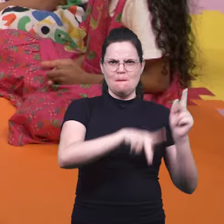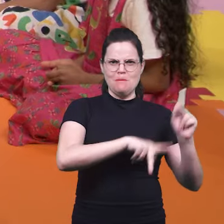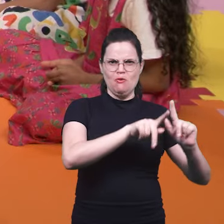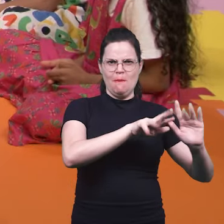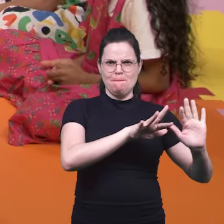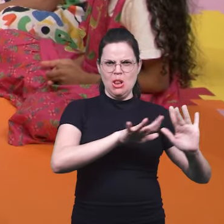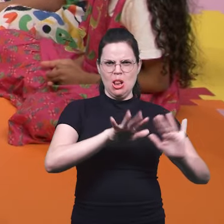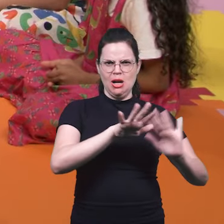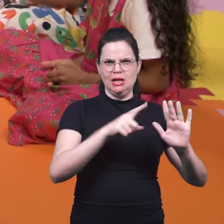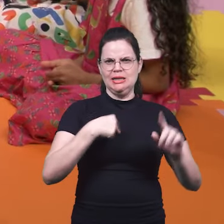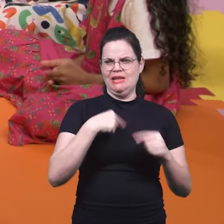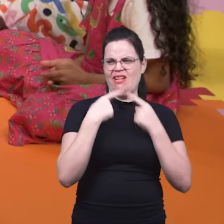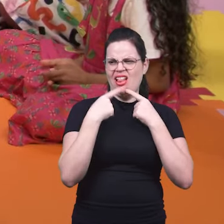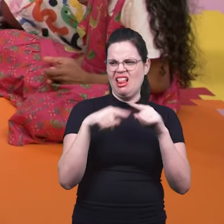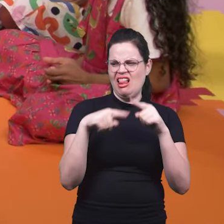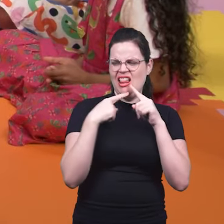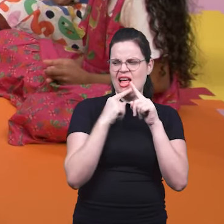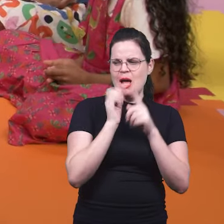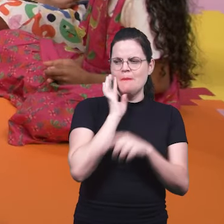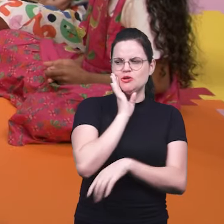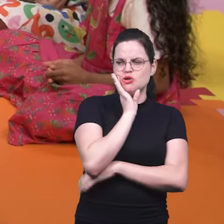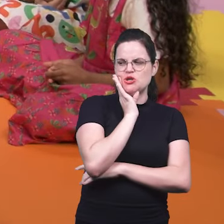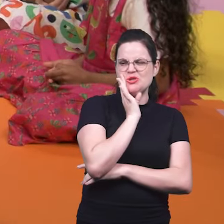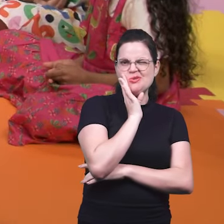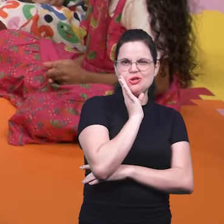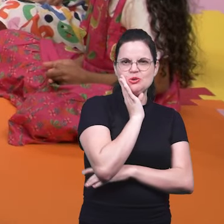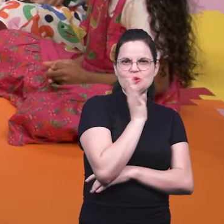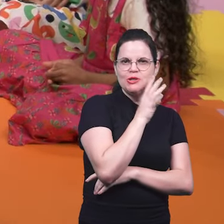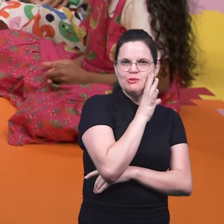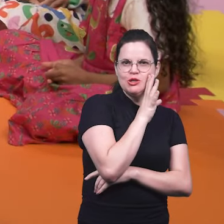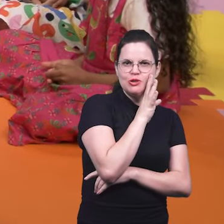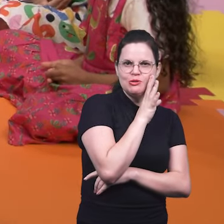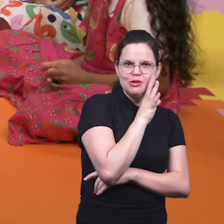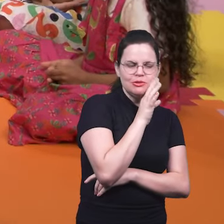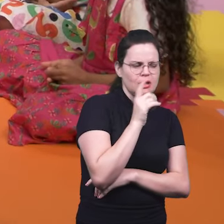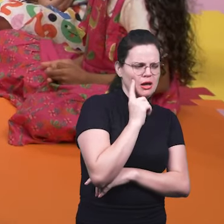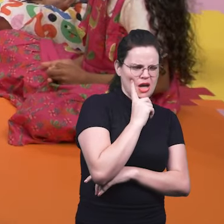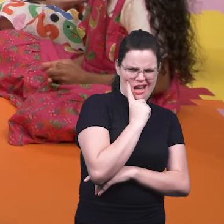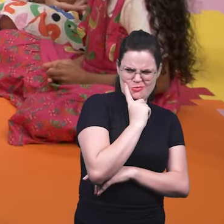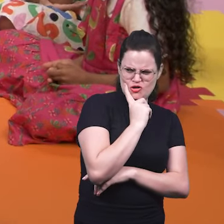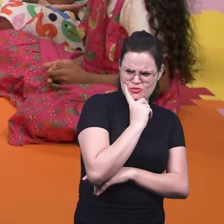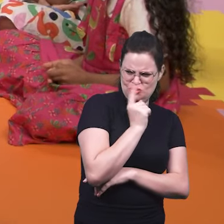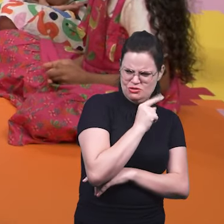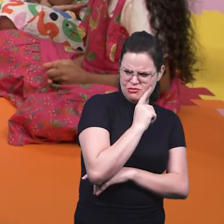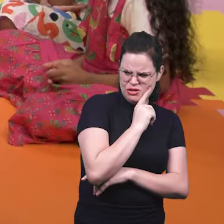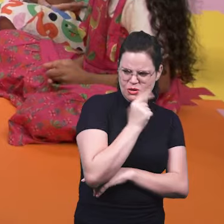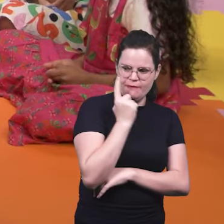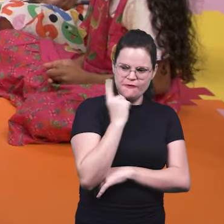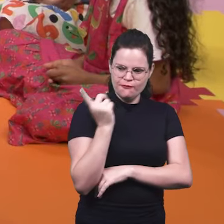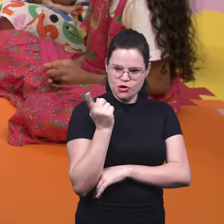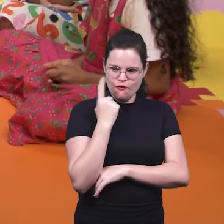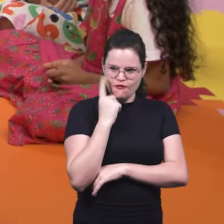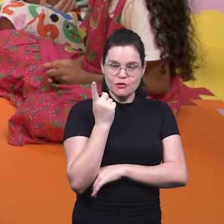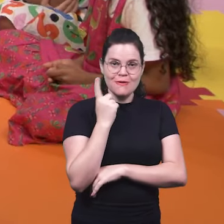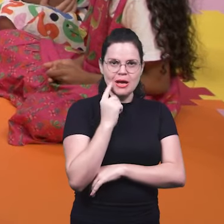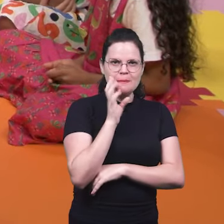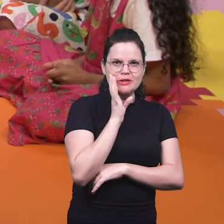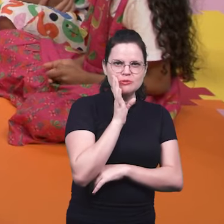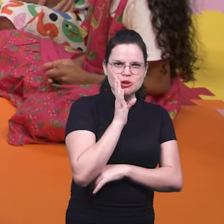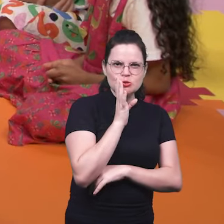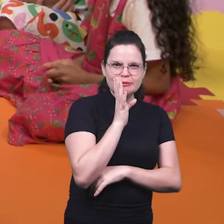murmurando vocês sabem o que que é murmurar falar baixinho falar baixinho coisas que não estavam agradando eles